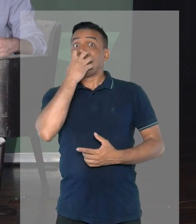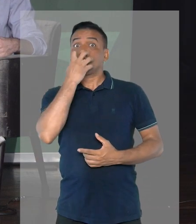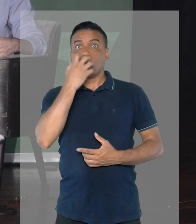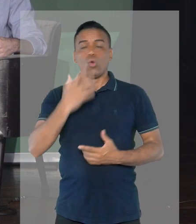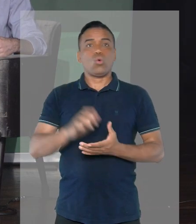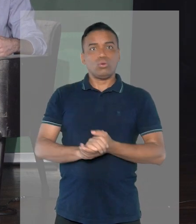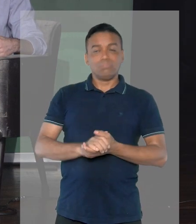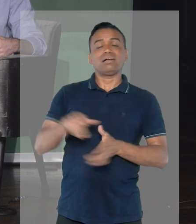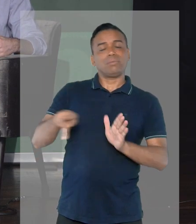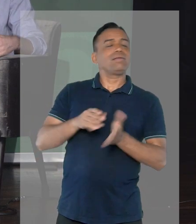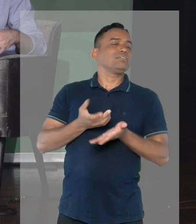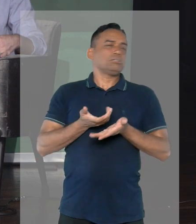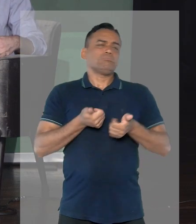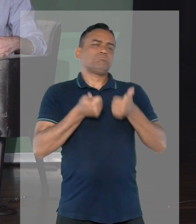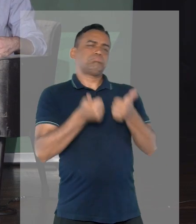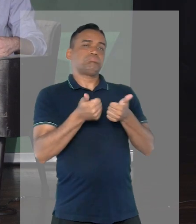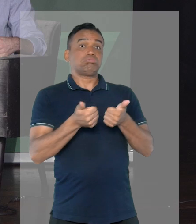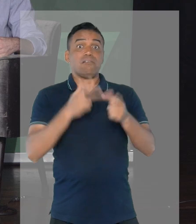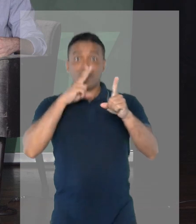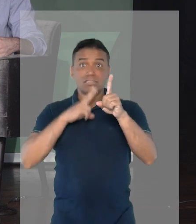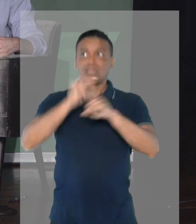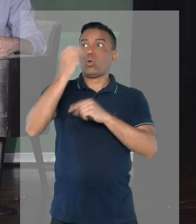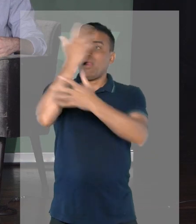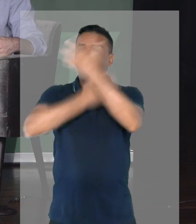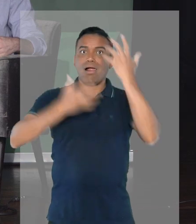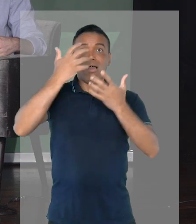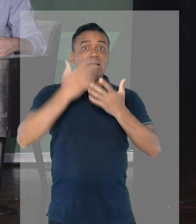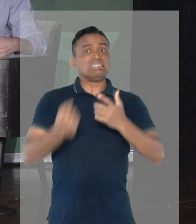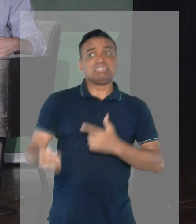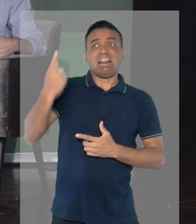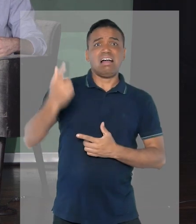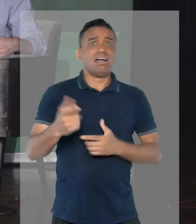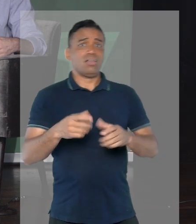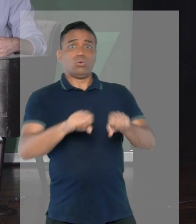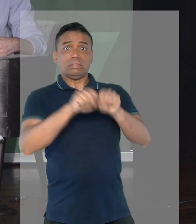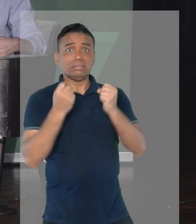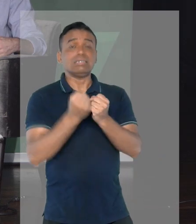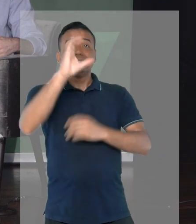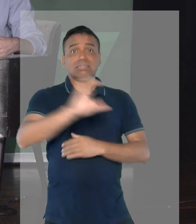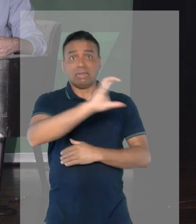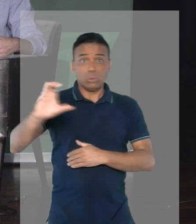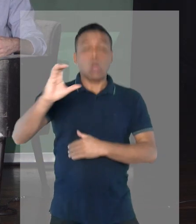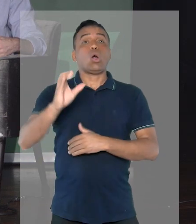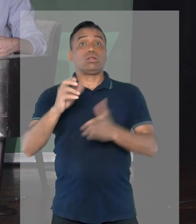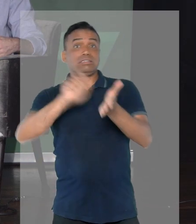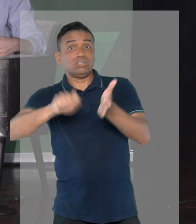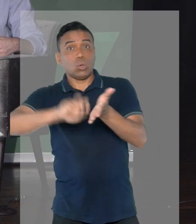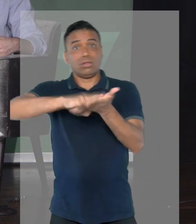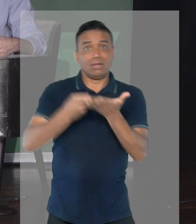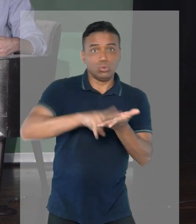louco, caprichoso relaxado, vencedor distraído, ex-estranho, ex-seminarista, escritor,